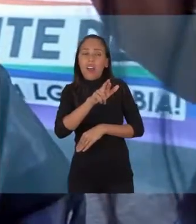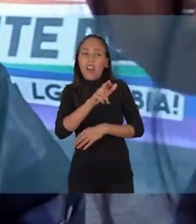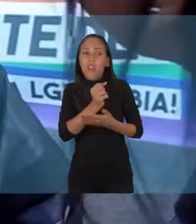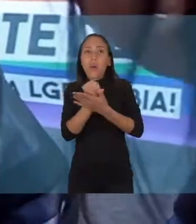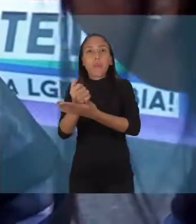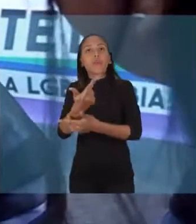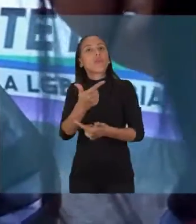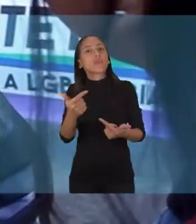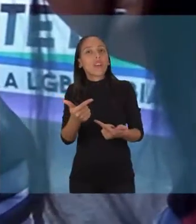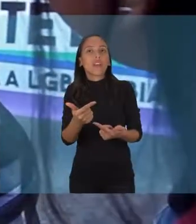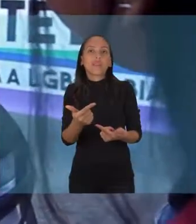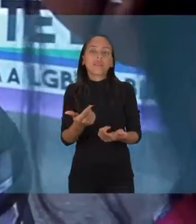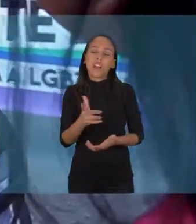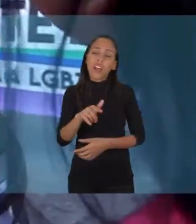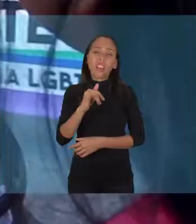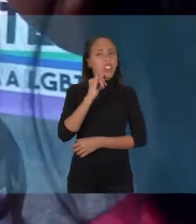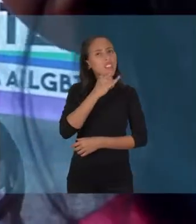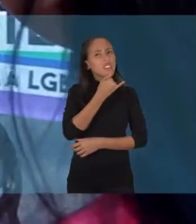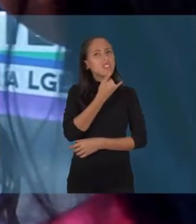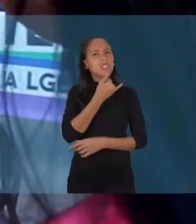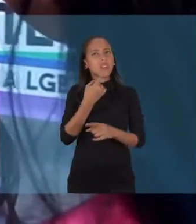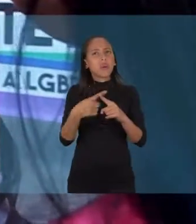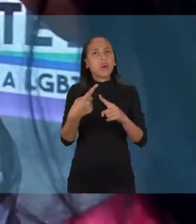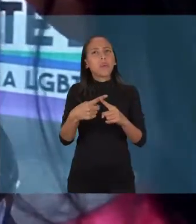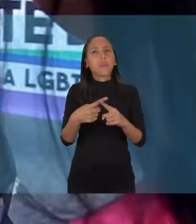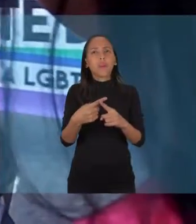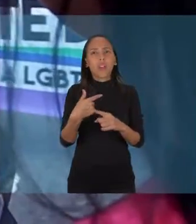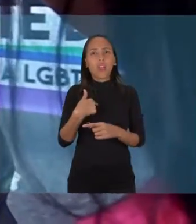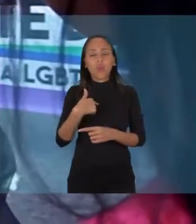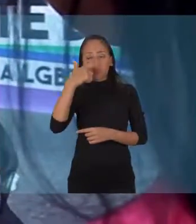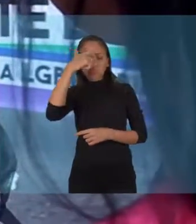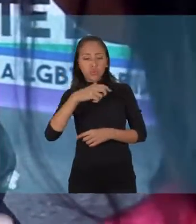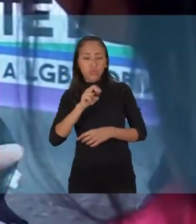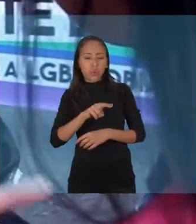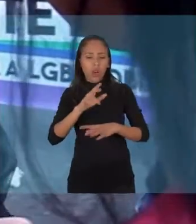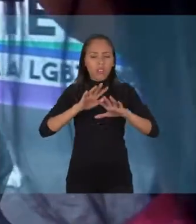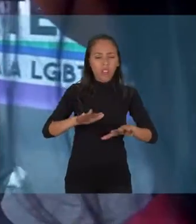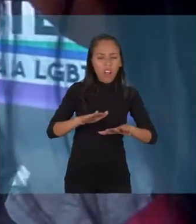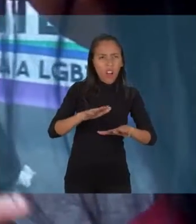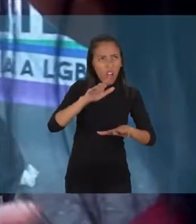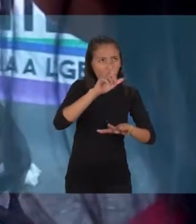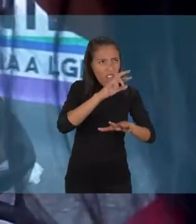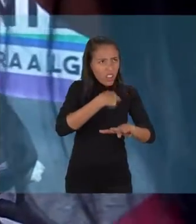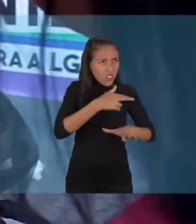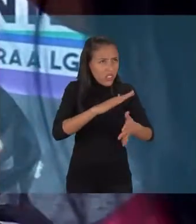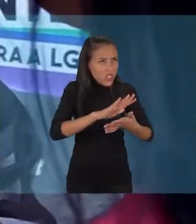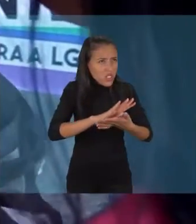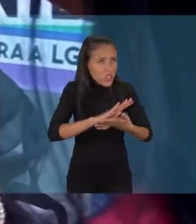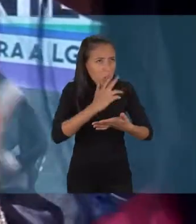muito triste, né? Você ser excluído por uma coisa que